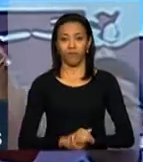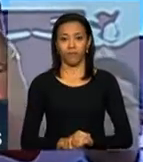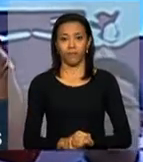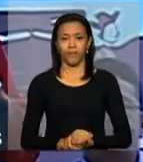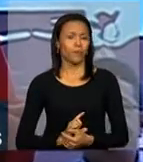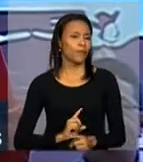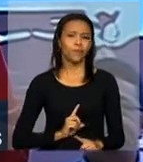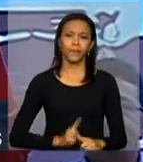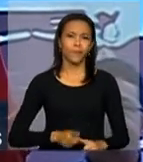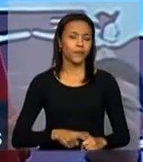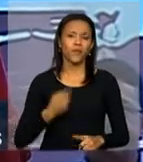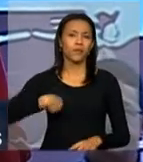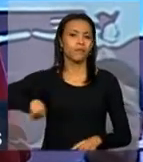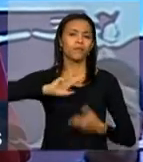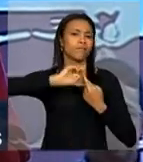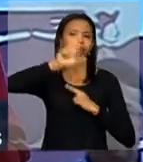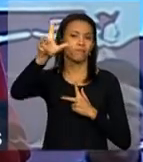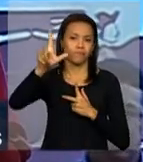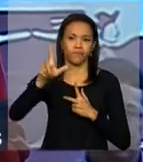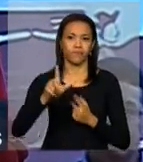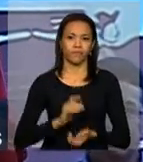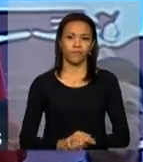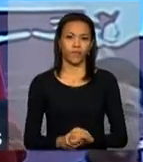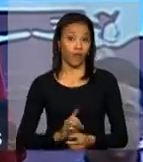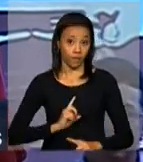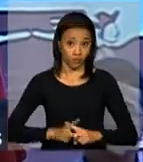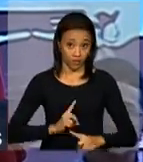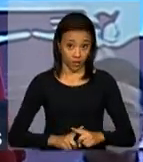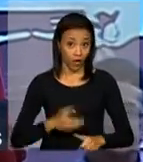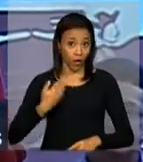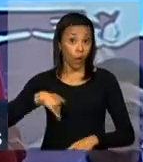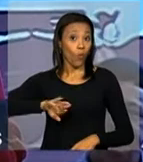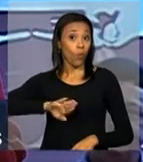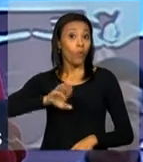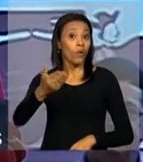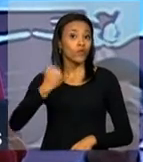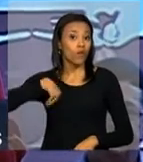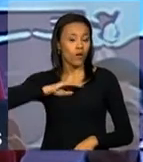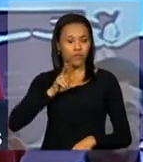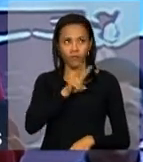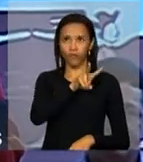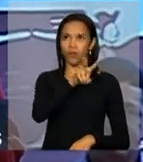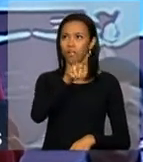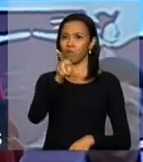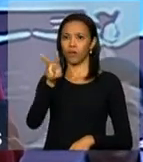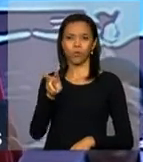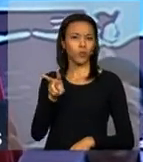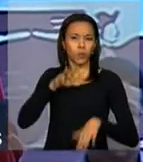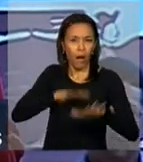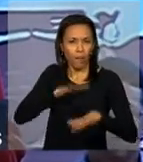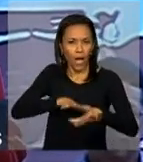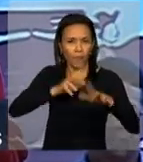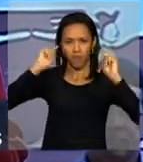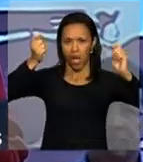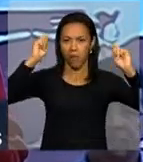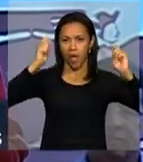E por que somos diferentes? Porque quando nós vemos as